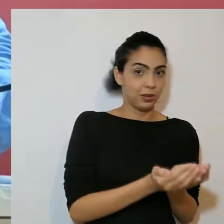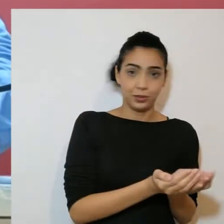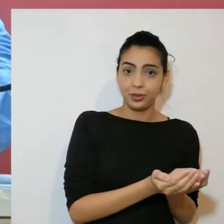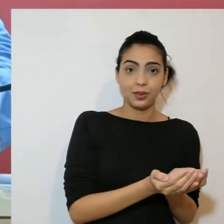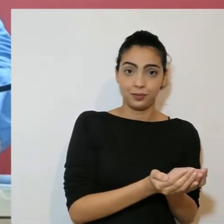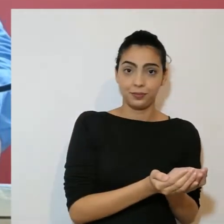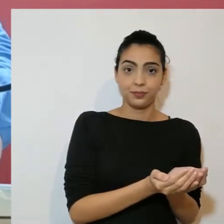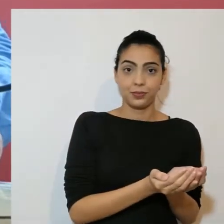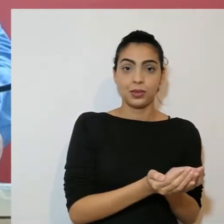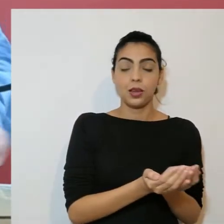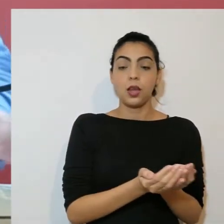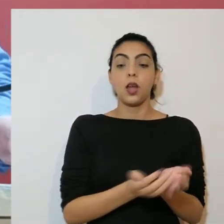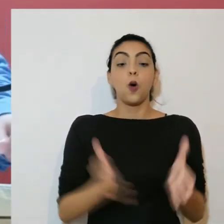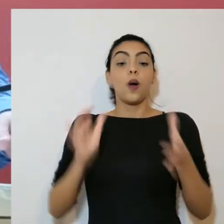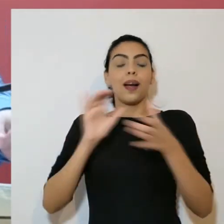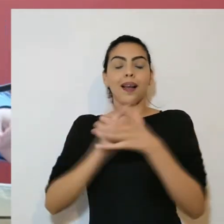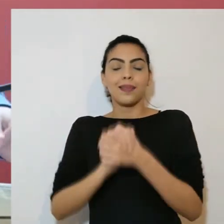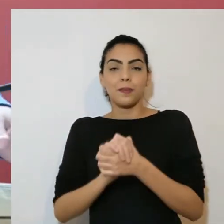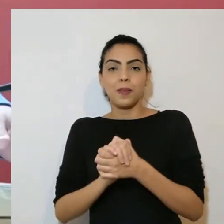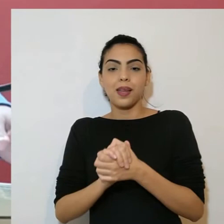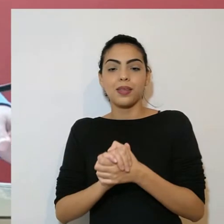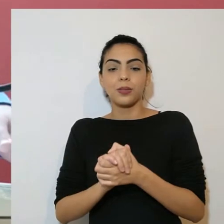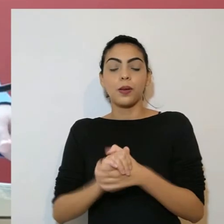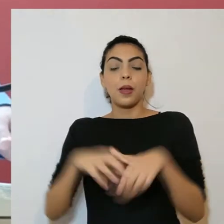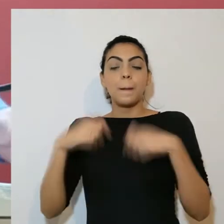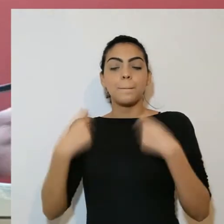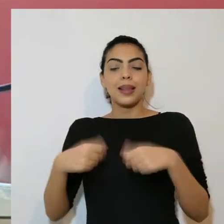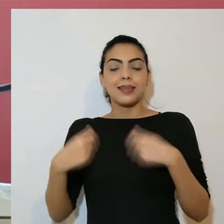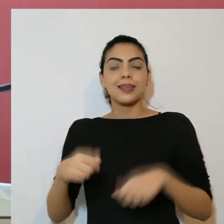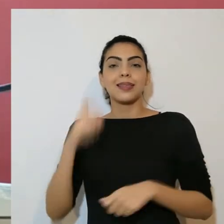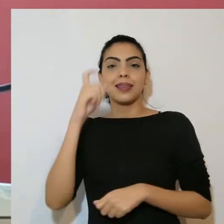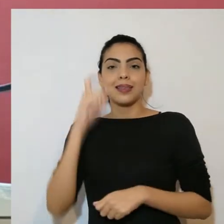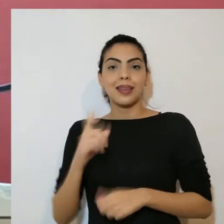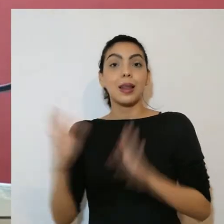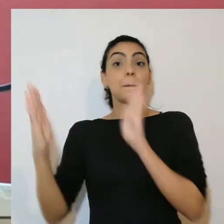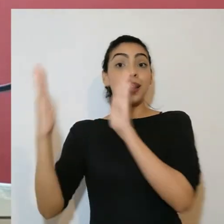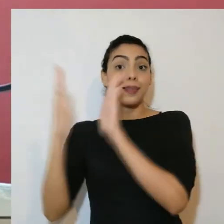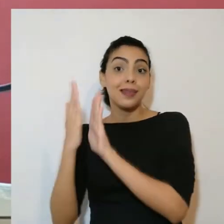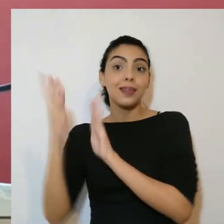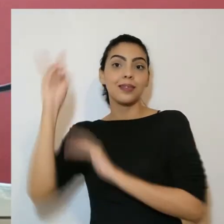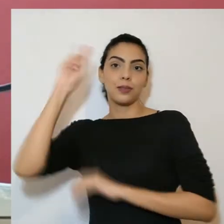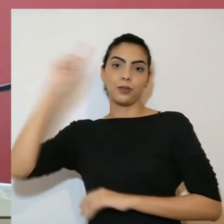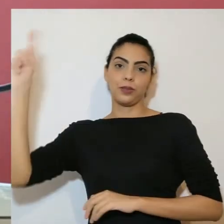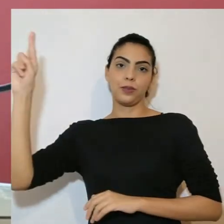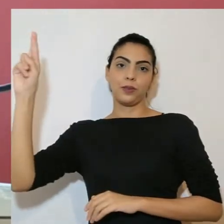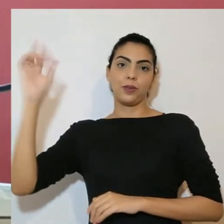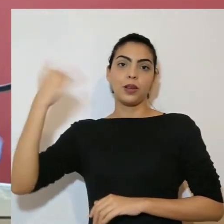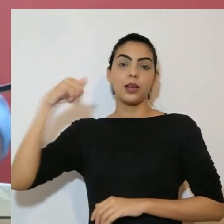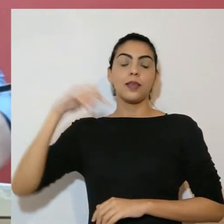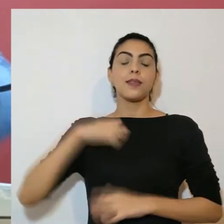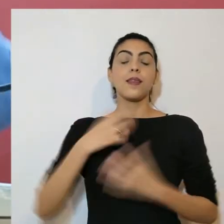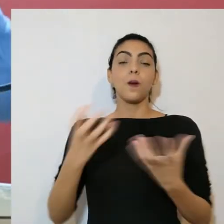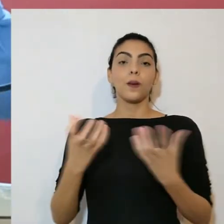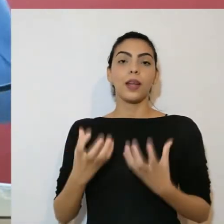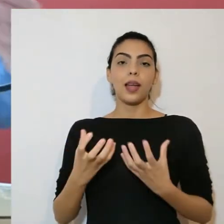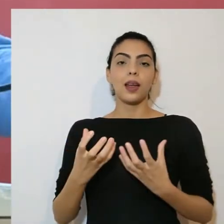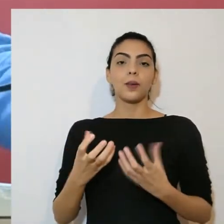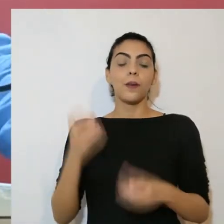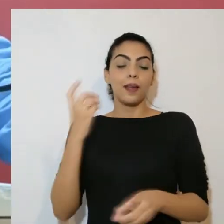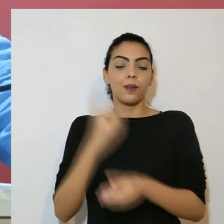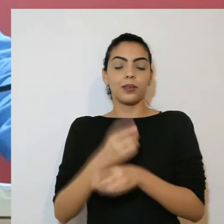O casamento ele deve ser feito no Senhor. Então, se eu quero encontrar a pessoa certa, eu não